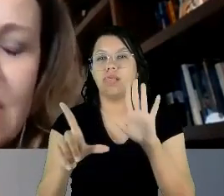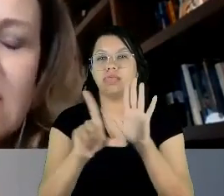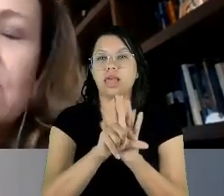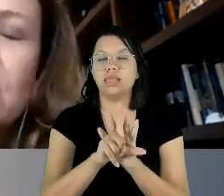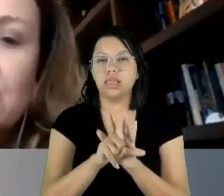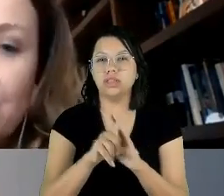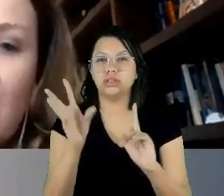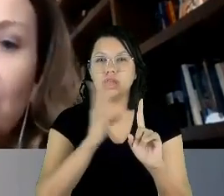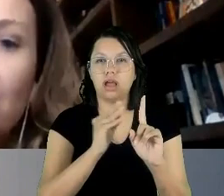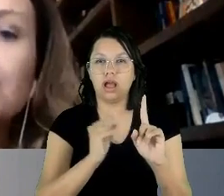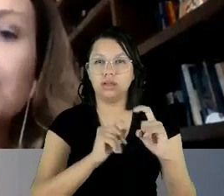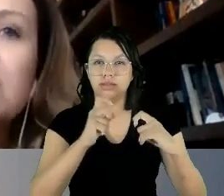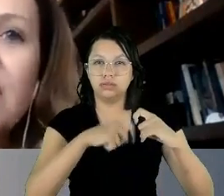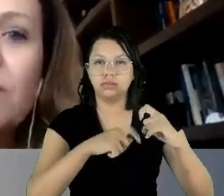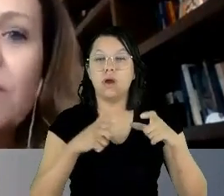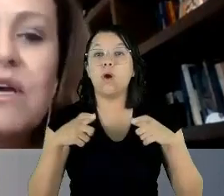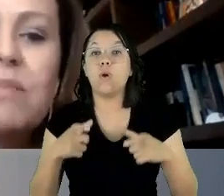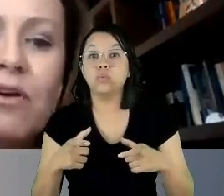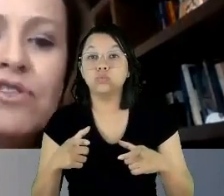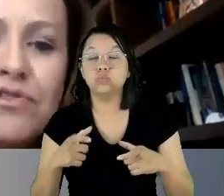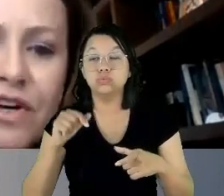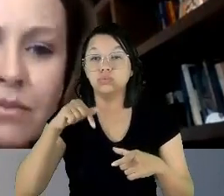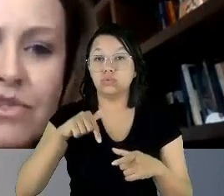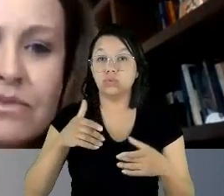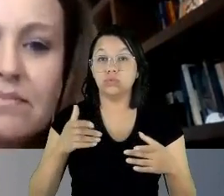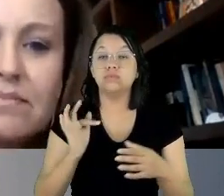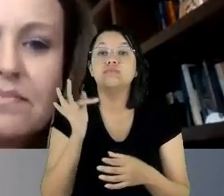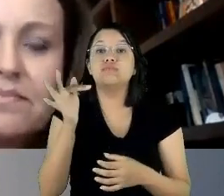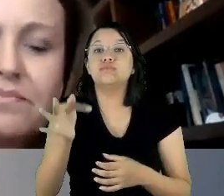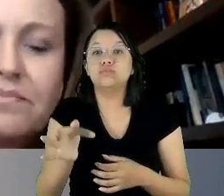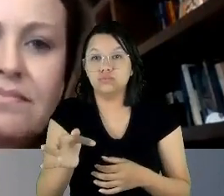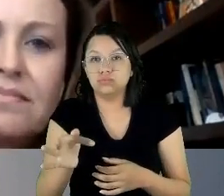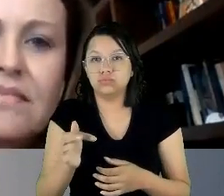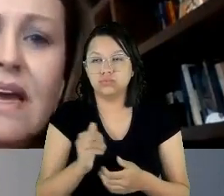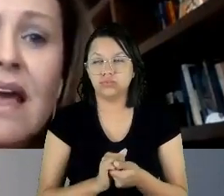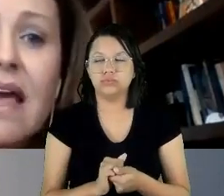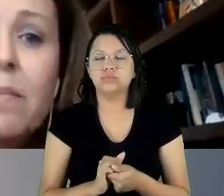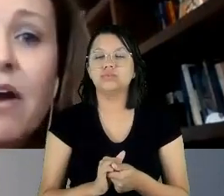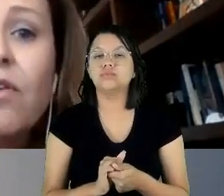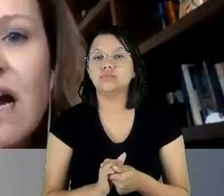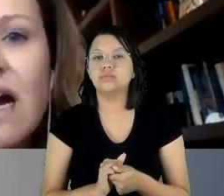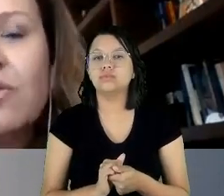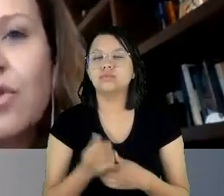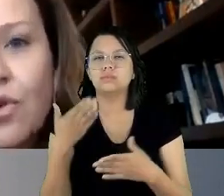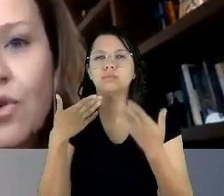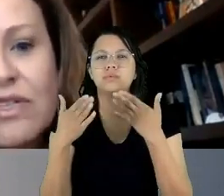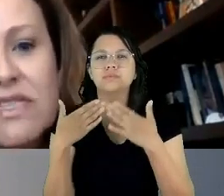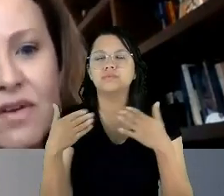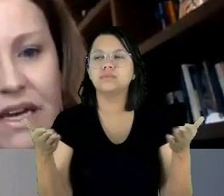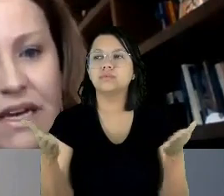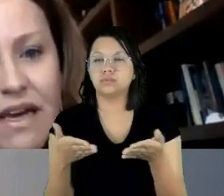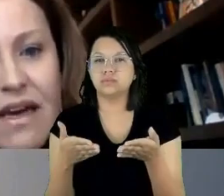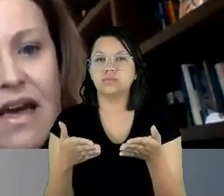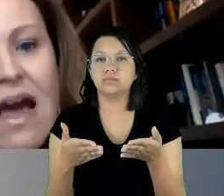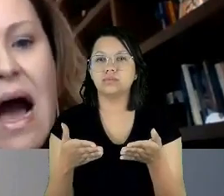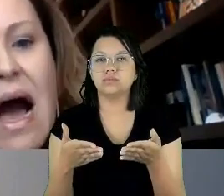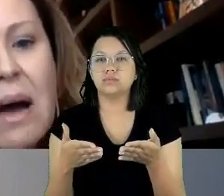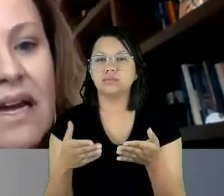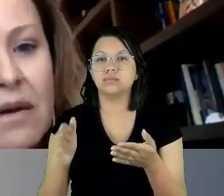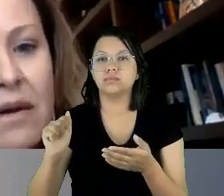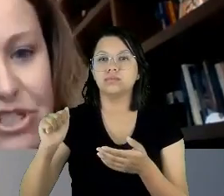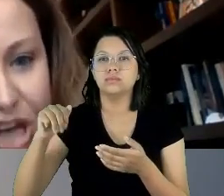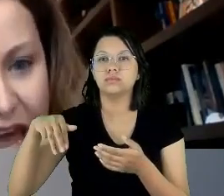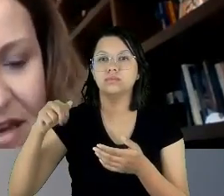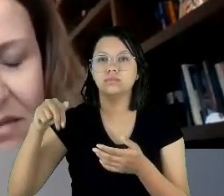de Importunação Sexual, onde estamos e para onde vamos. E para conversar conosco estão aqui